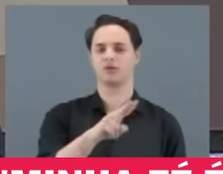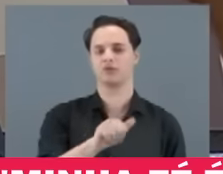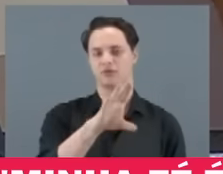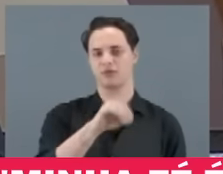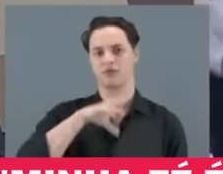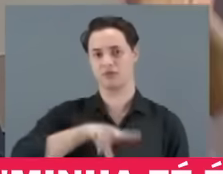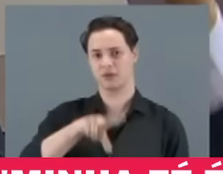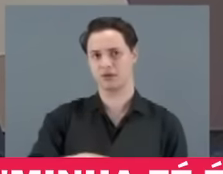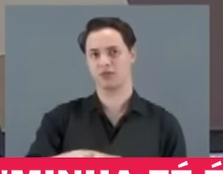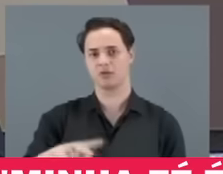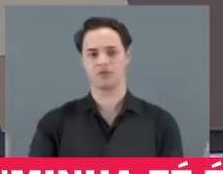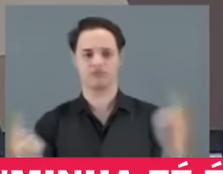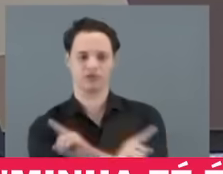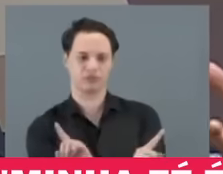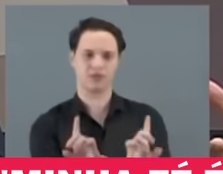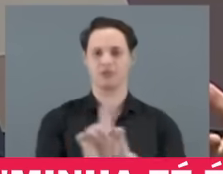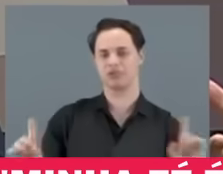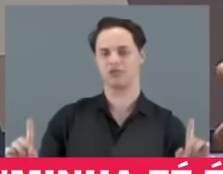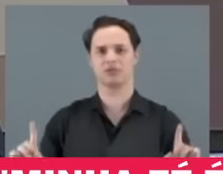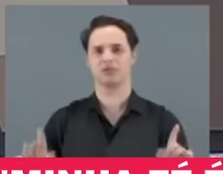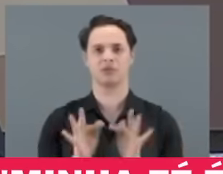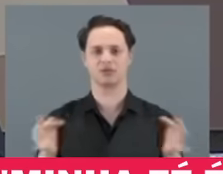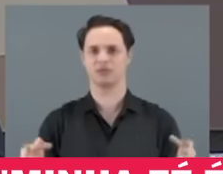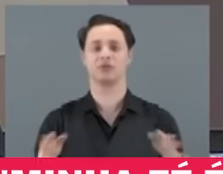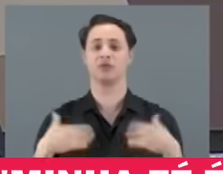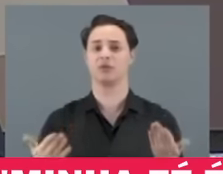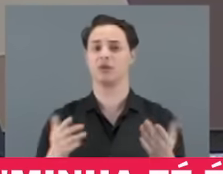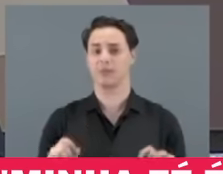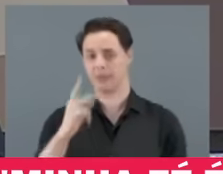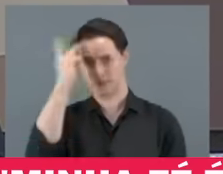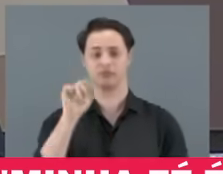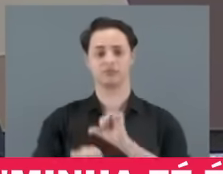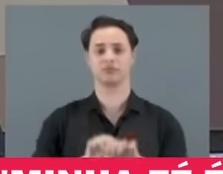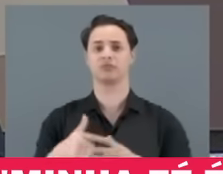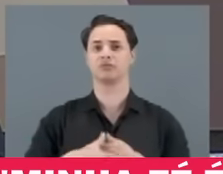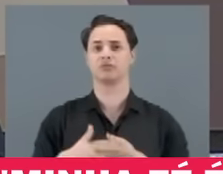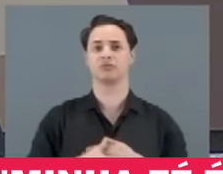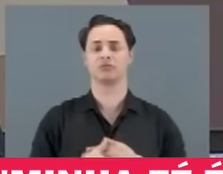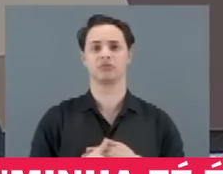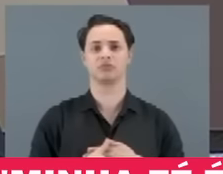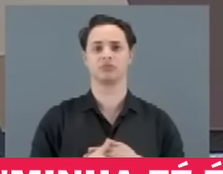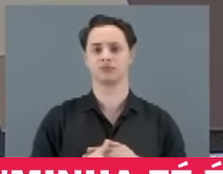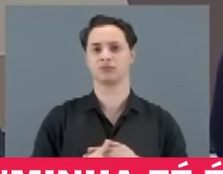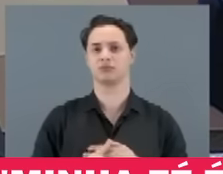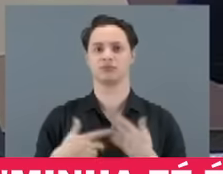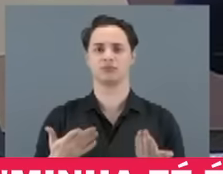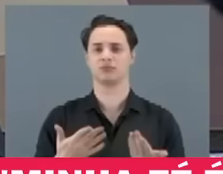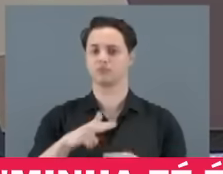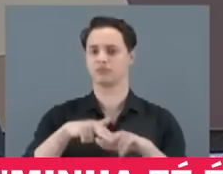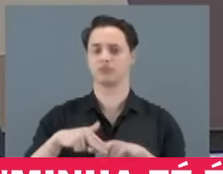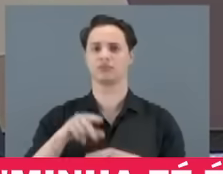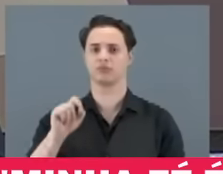ele fazia gol no Vasco. Quando ele era do Vasco, ele fazia gol no Flamengo. Simples assim. Ou seja, as pessoas mudam de papel, de ofício, e isso se dá a